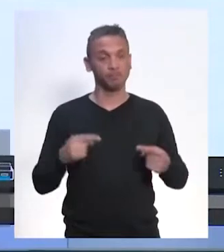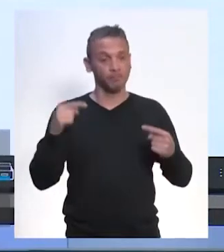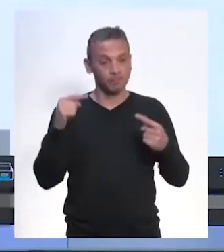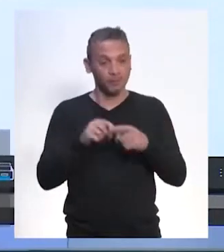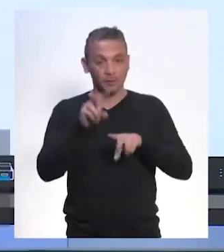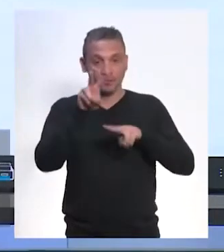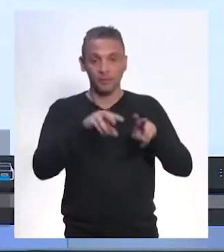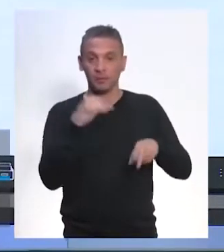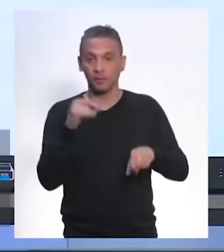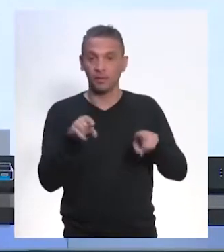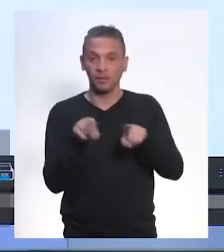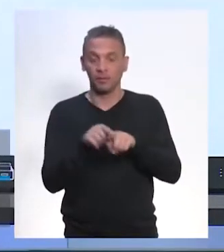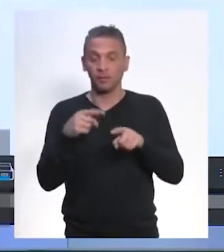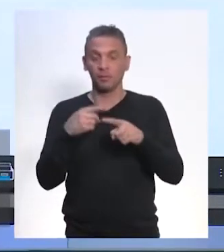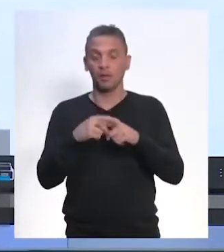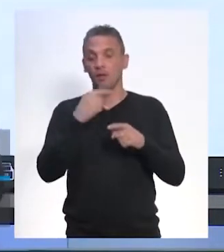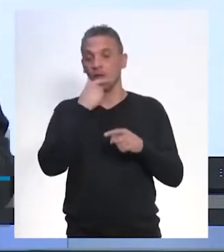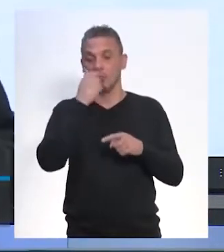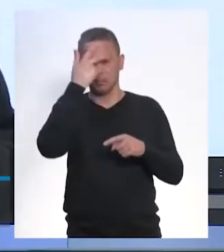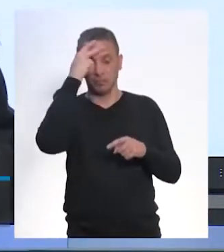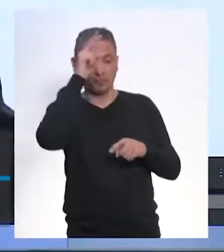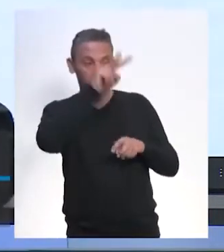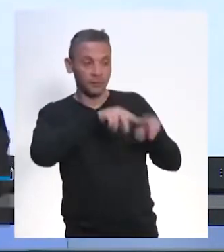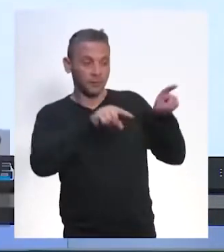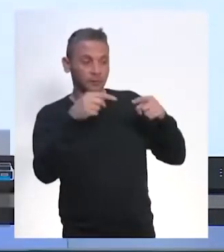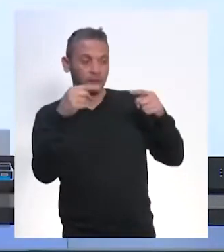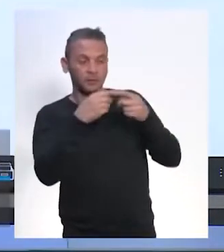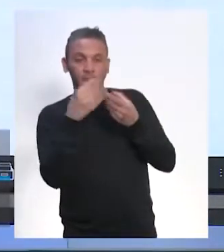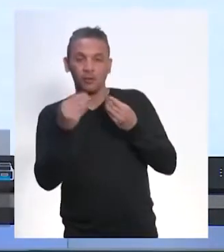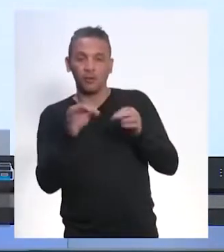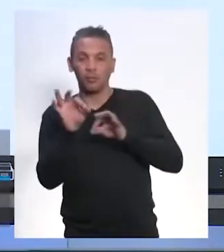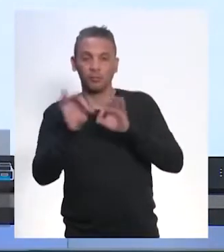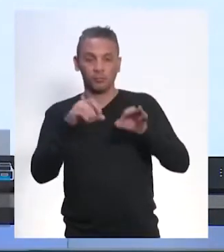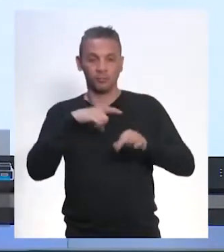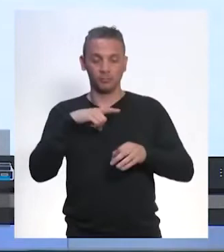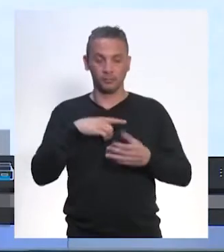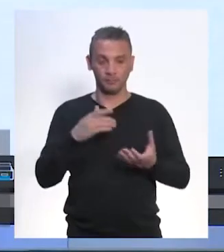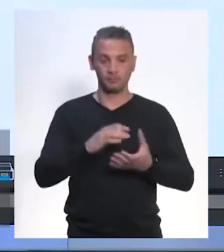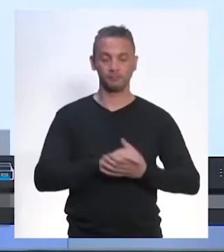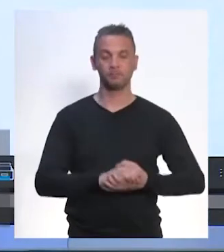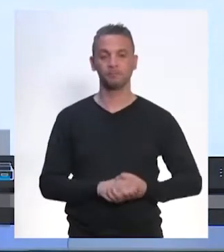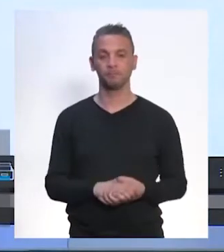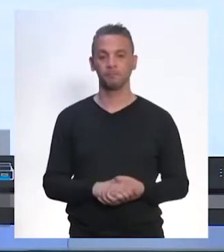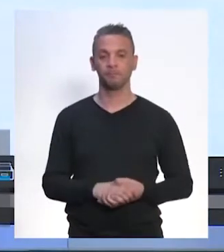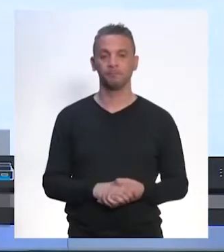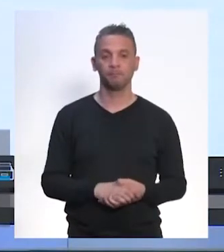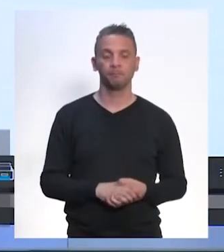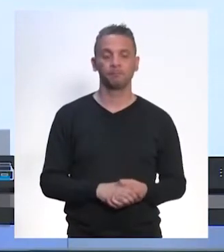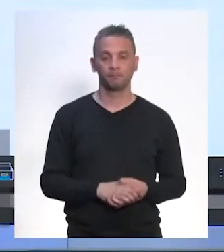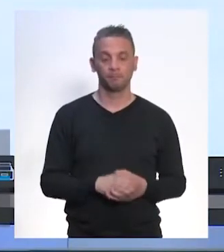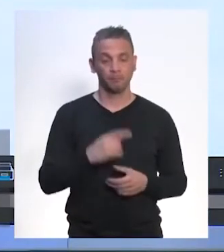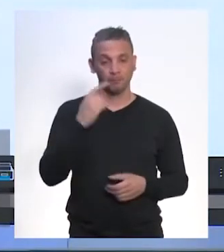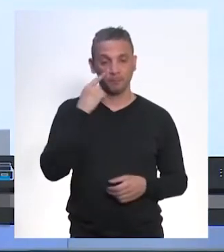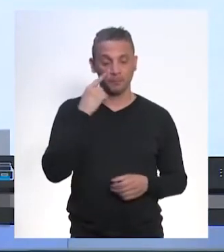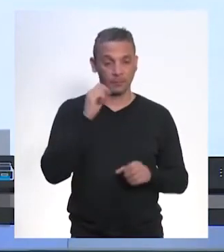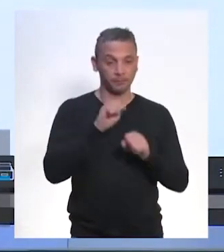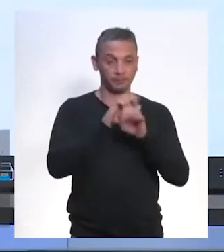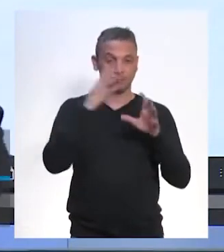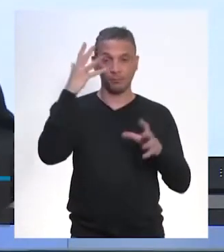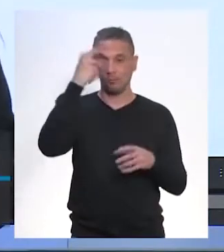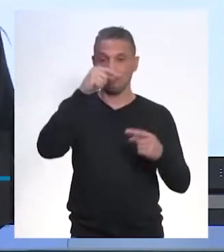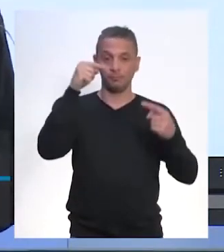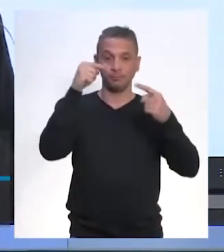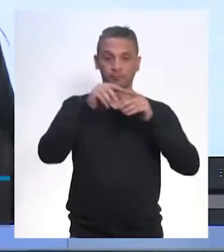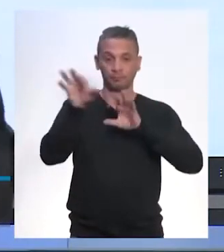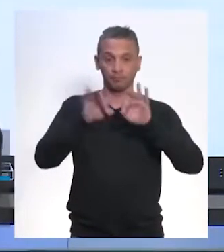observado justamente pelo coreógrafo nesse momento aí de ensaios, né, e de montagem da coreografia, tá bom? De forma que fique o mais bonito possível,